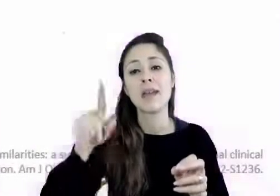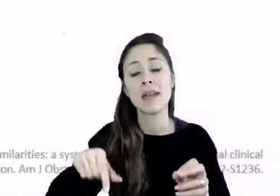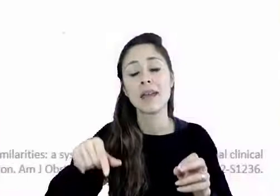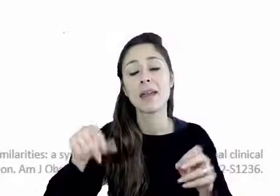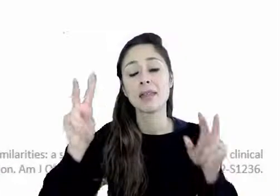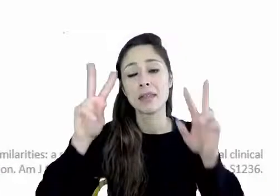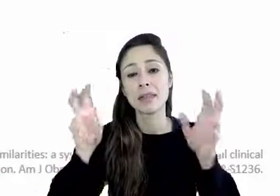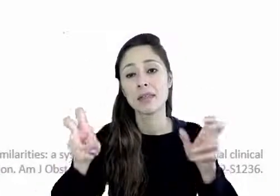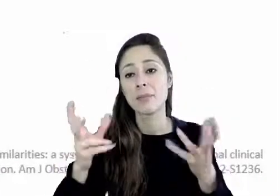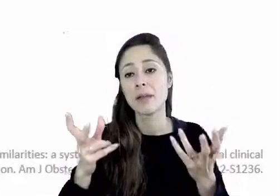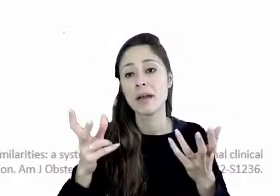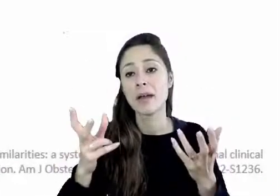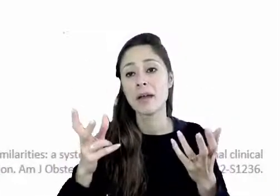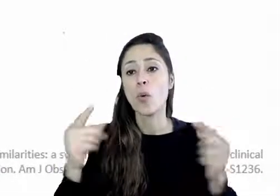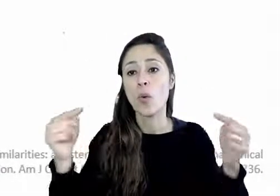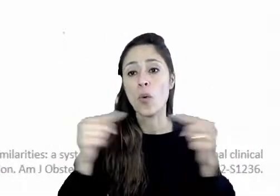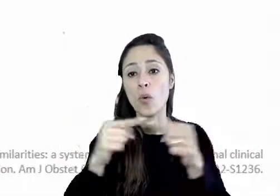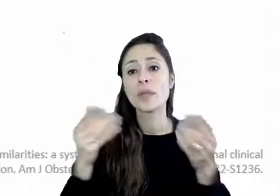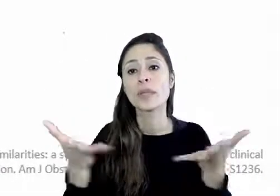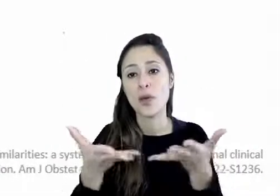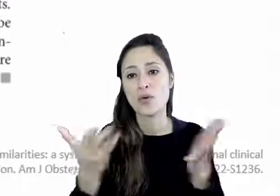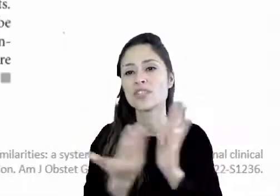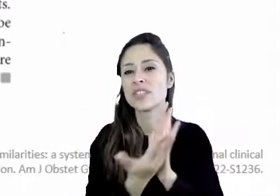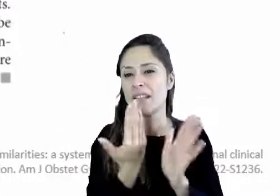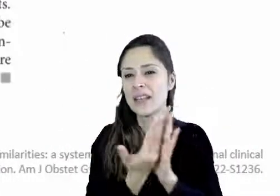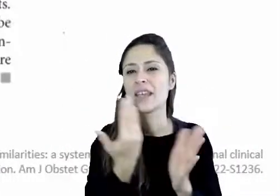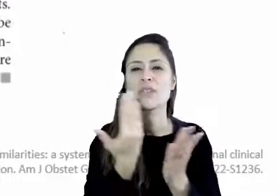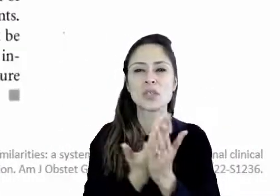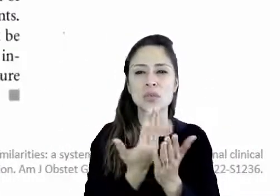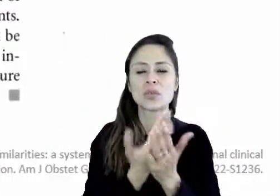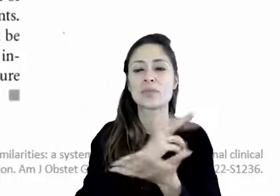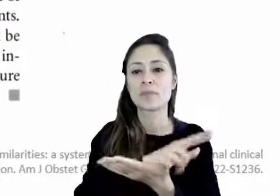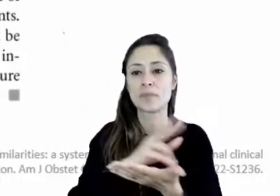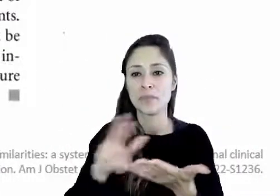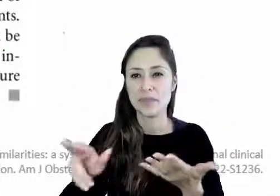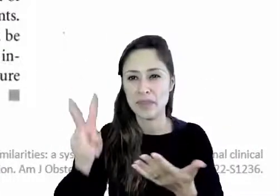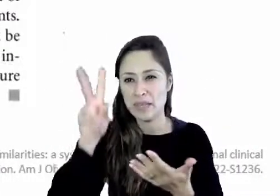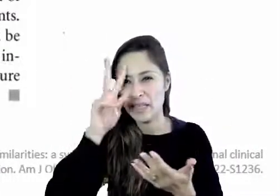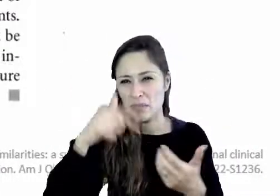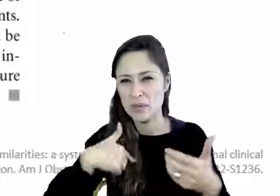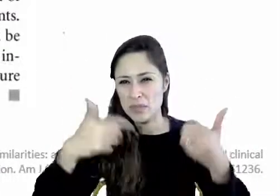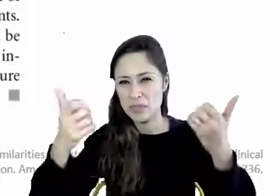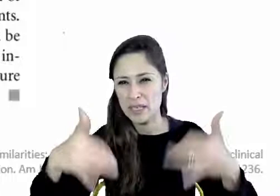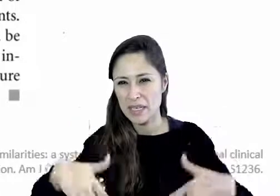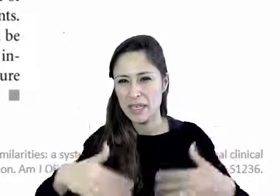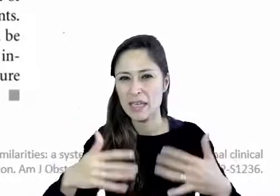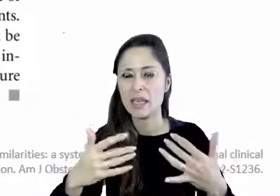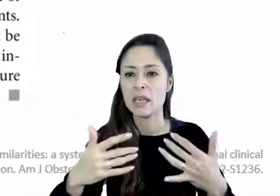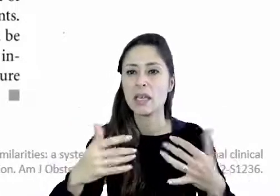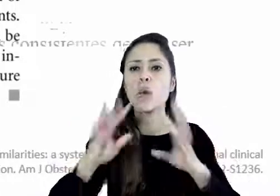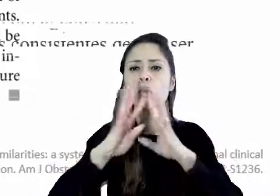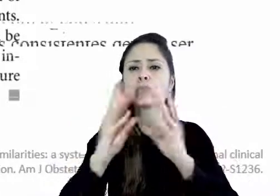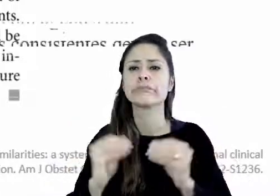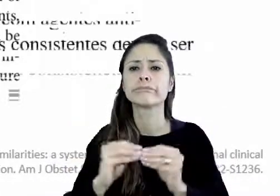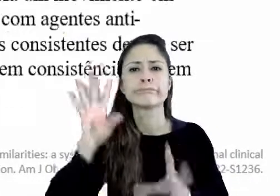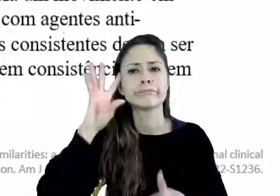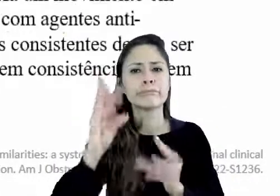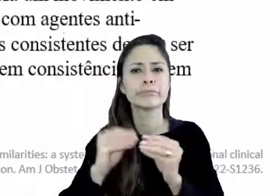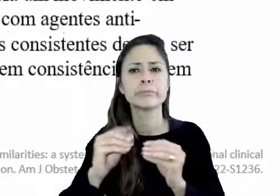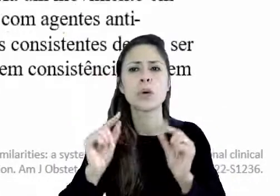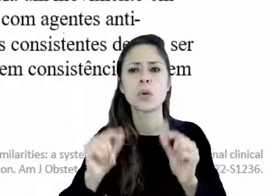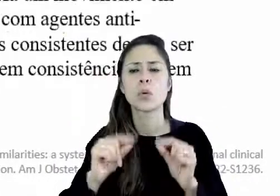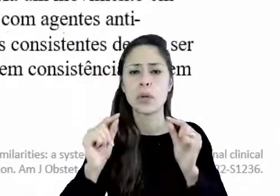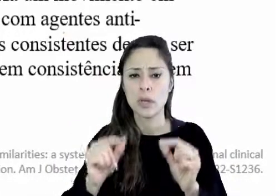bastante atual na literatura. E nesse artigo com o qual eu comentei, quanto às suas conclusões e também futuras